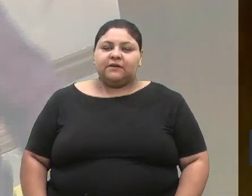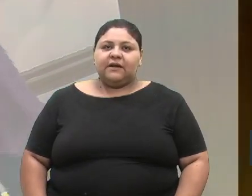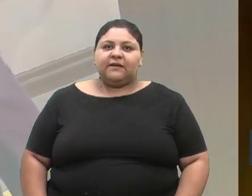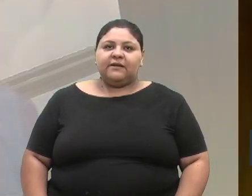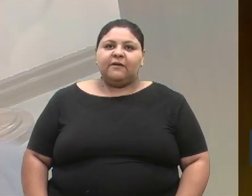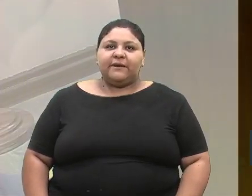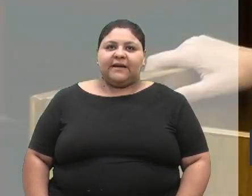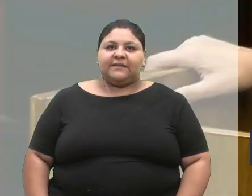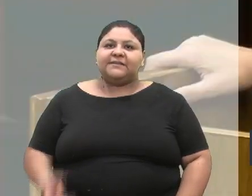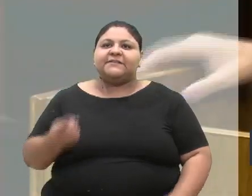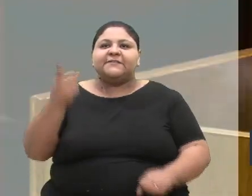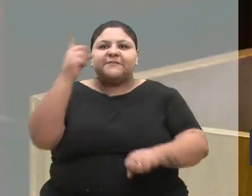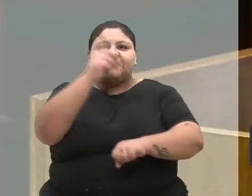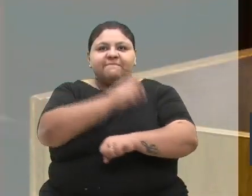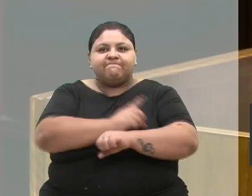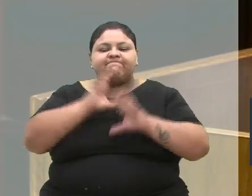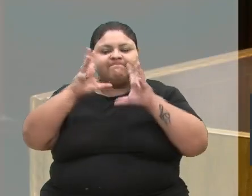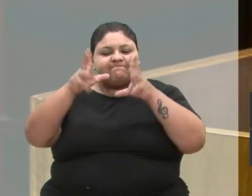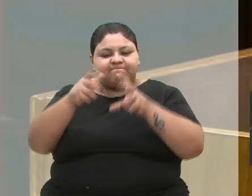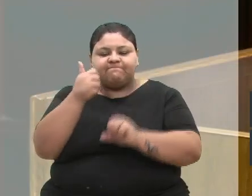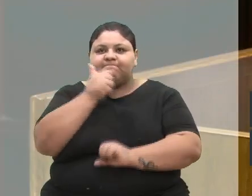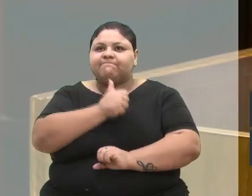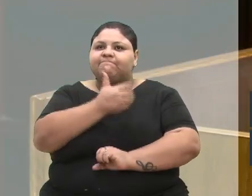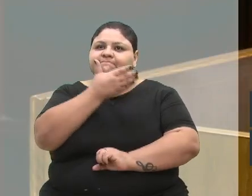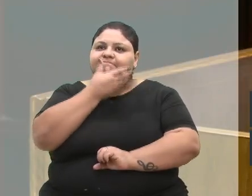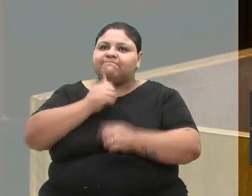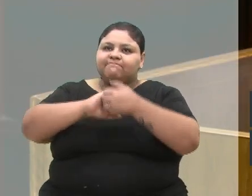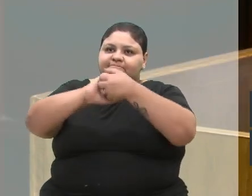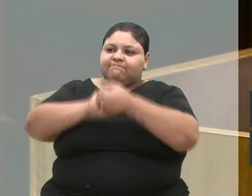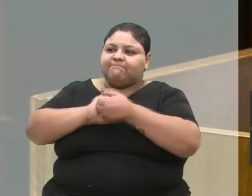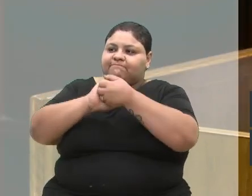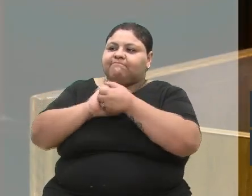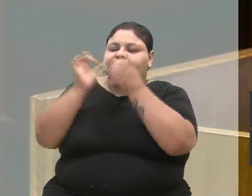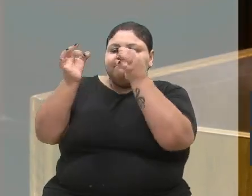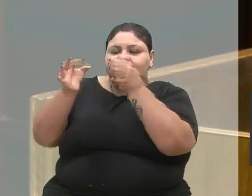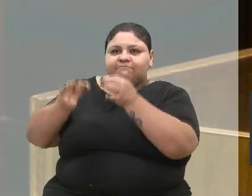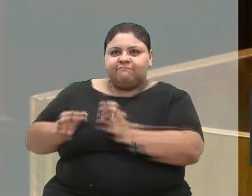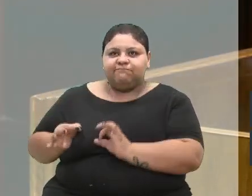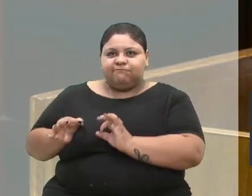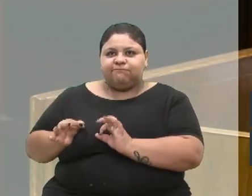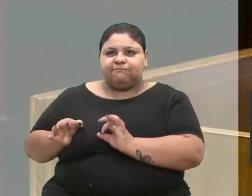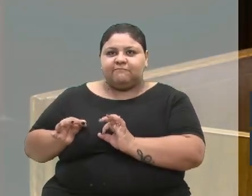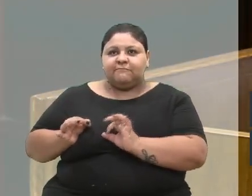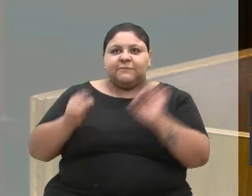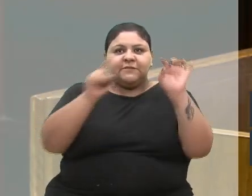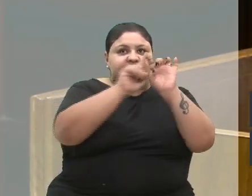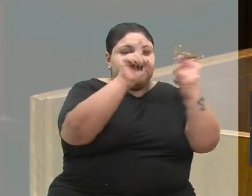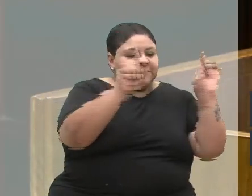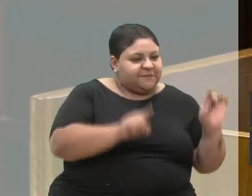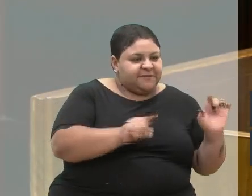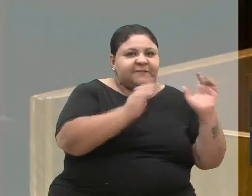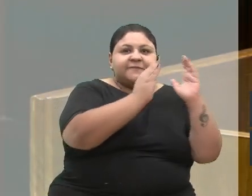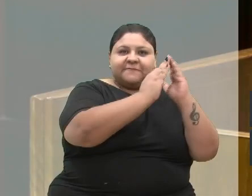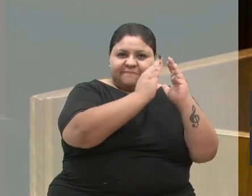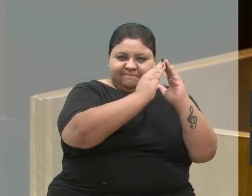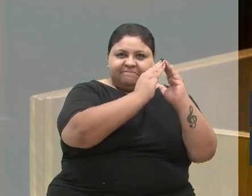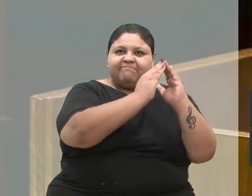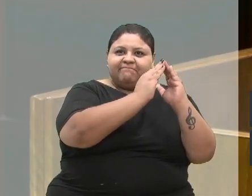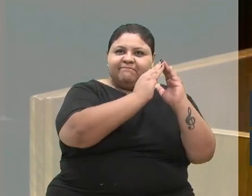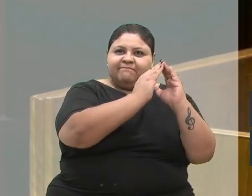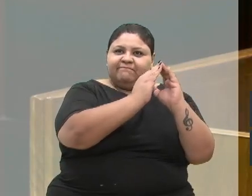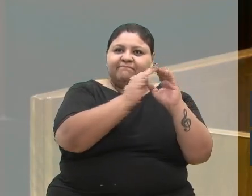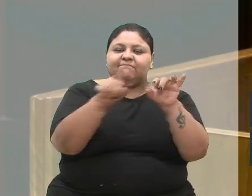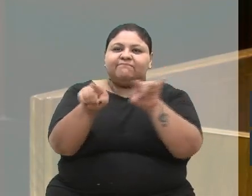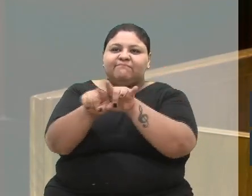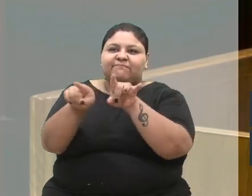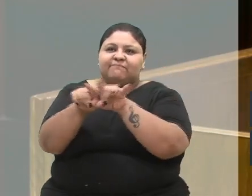Bom dia, então, a todos e todas. Uma saudação muito especial aqui aos funcionários da casa, né? Há